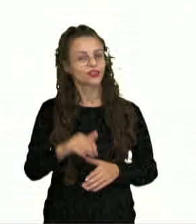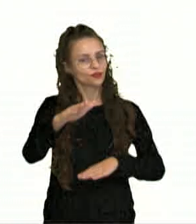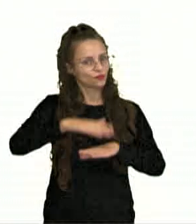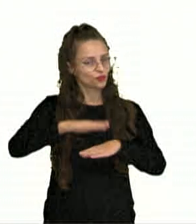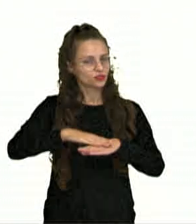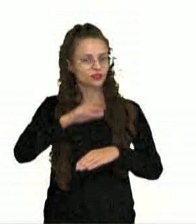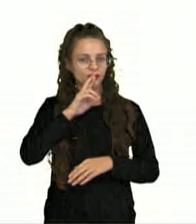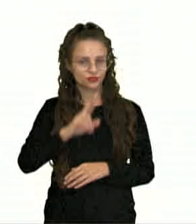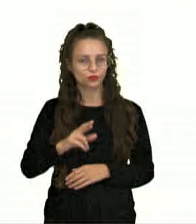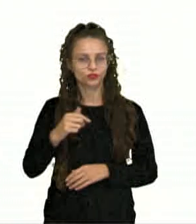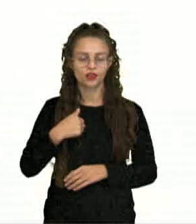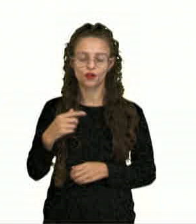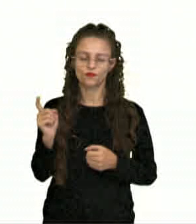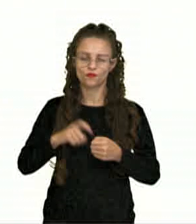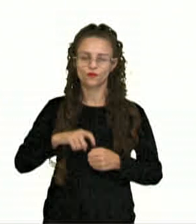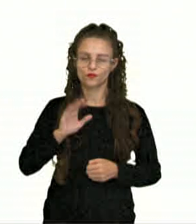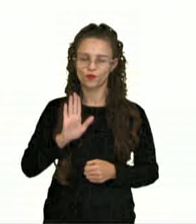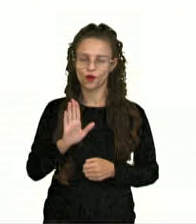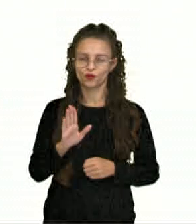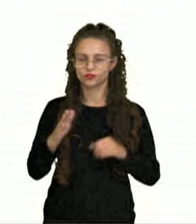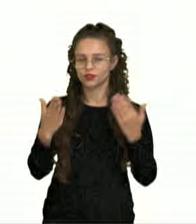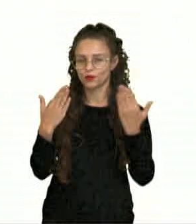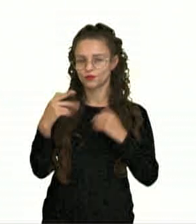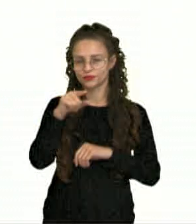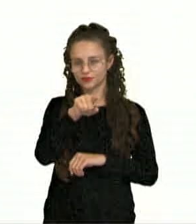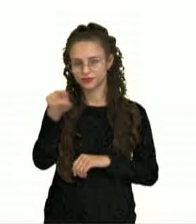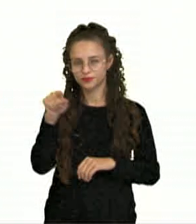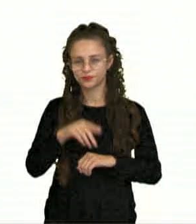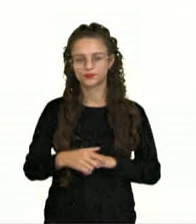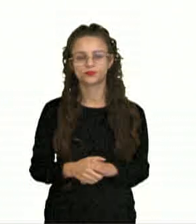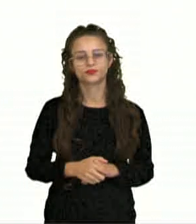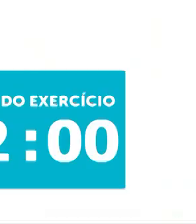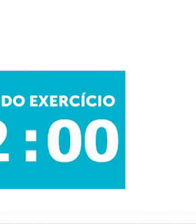aí rapidinho, eu volto daqui a pouco conversar contigo.